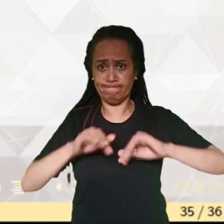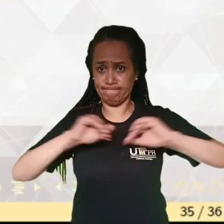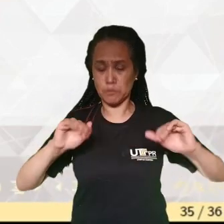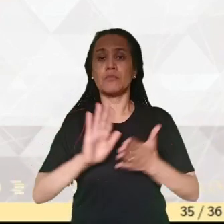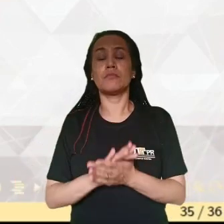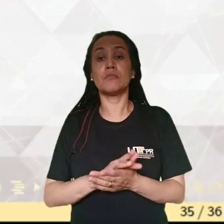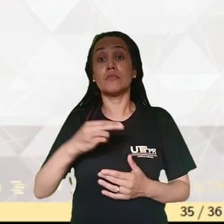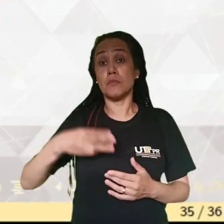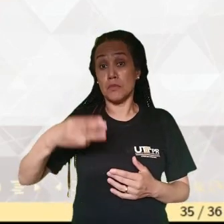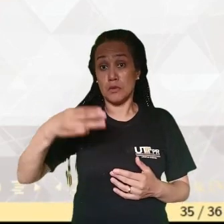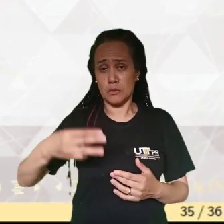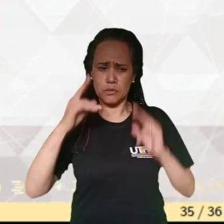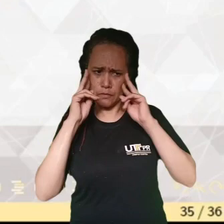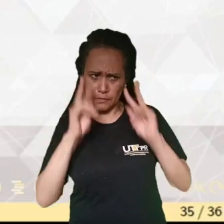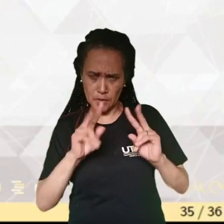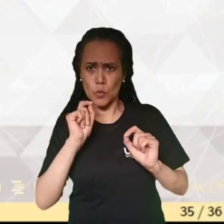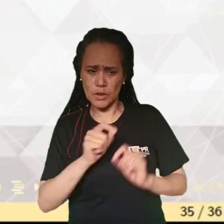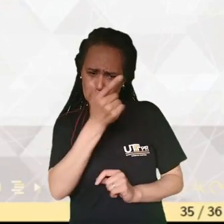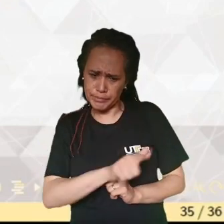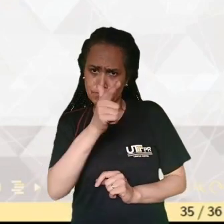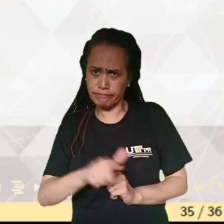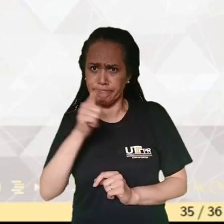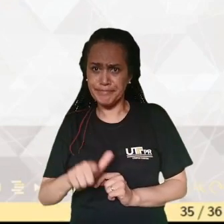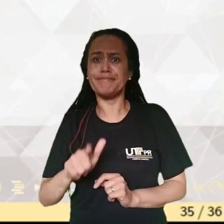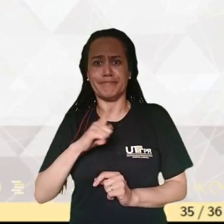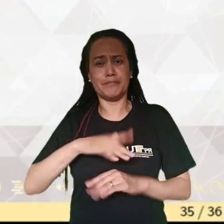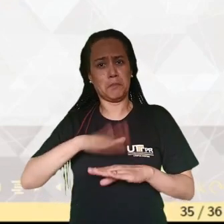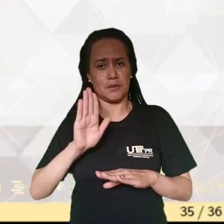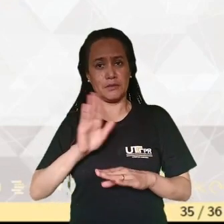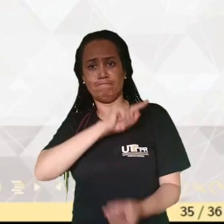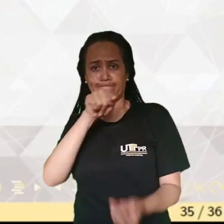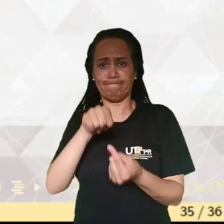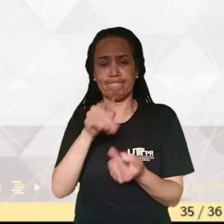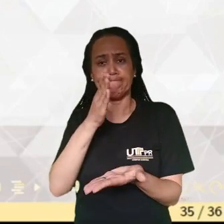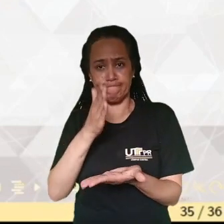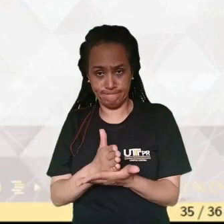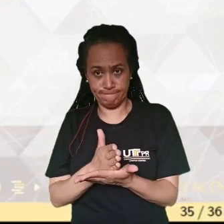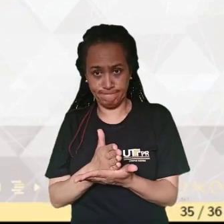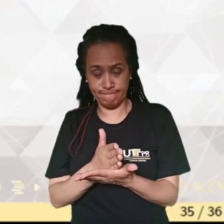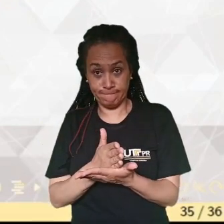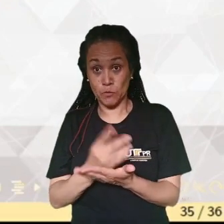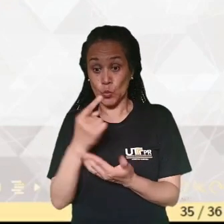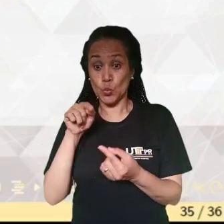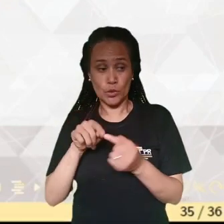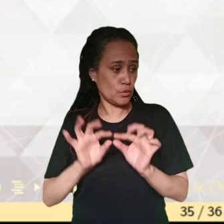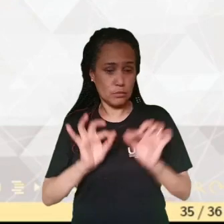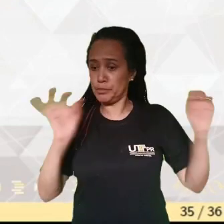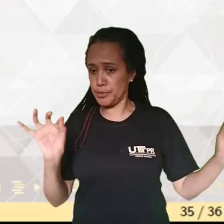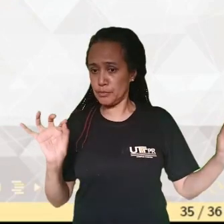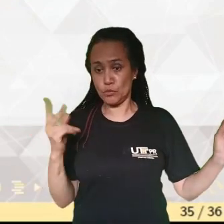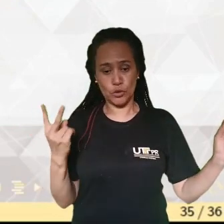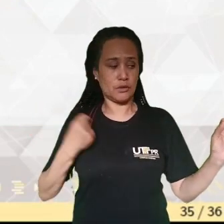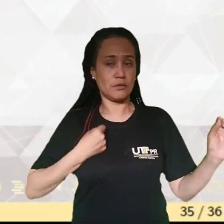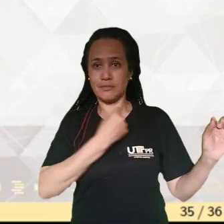esquerda. A moda é aquela observação com maior frequência. E o ponto médio é um ponto equidistante